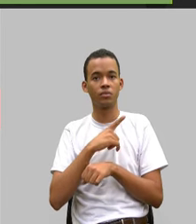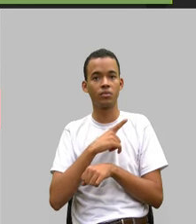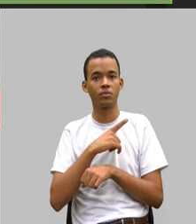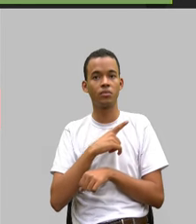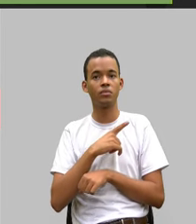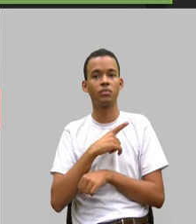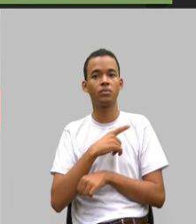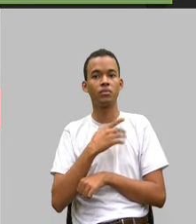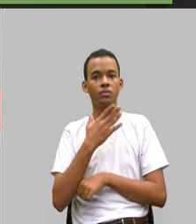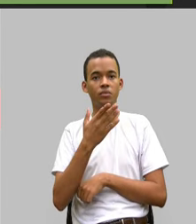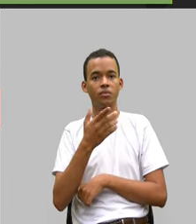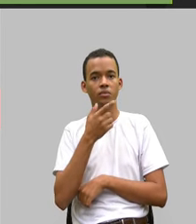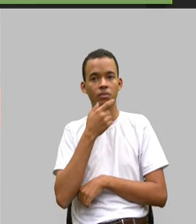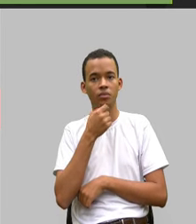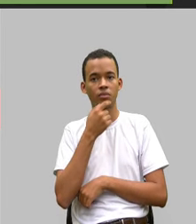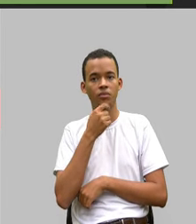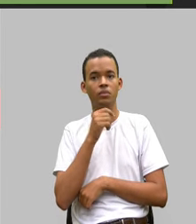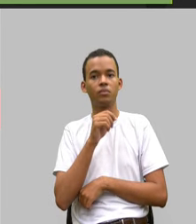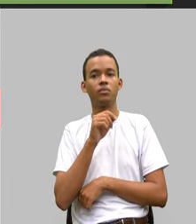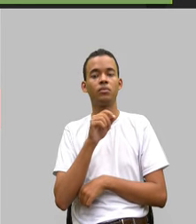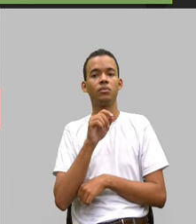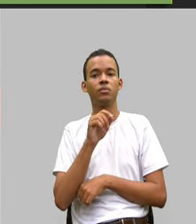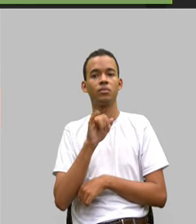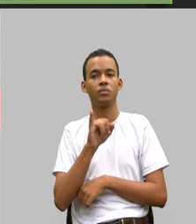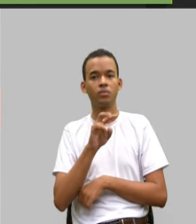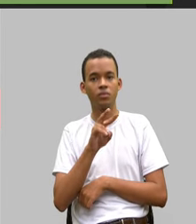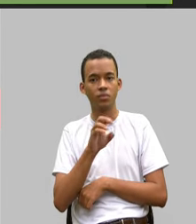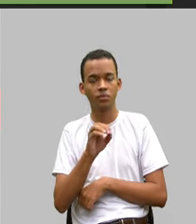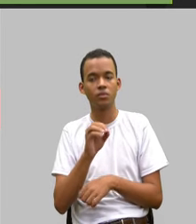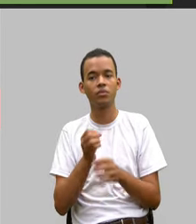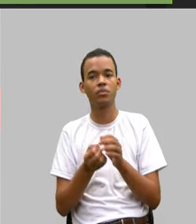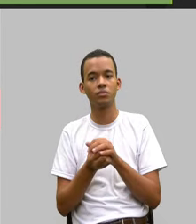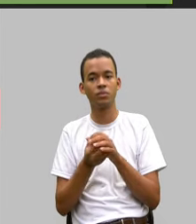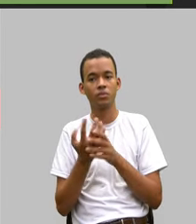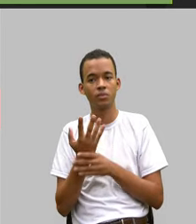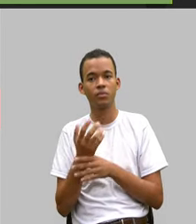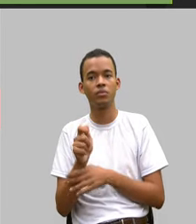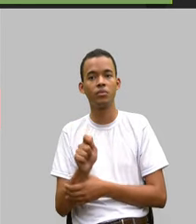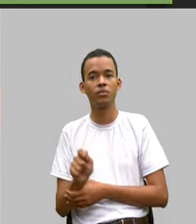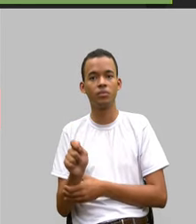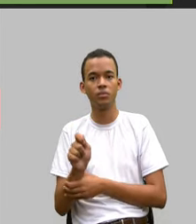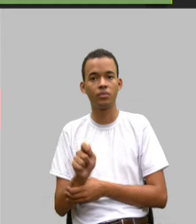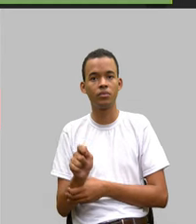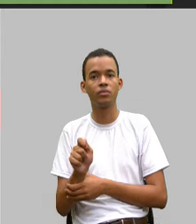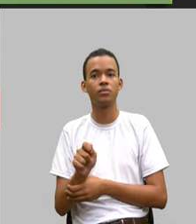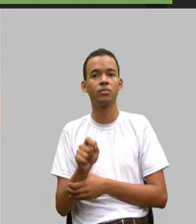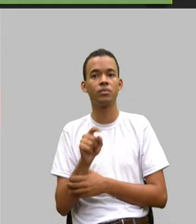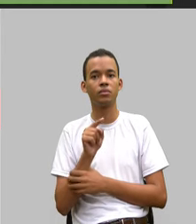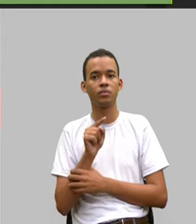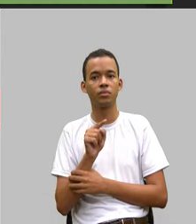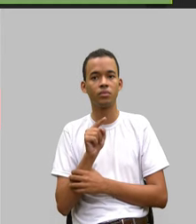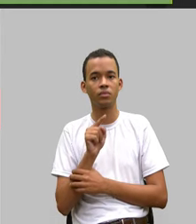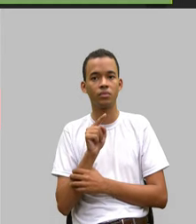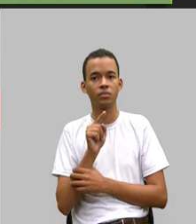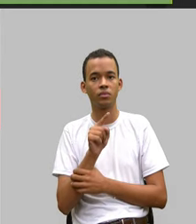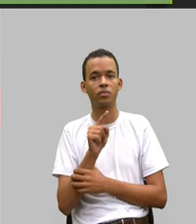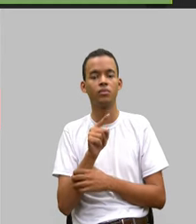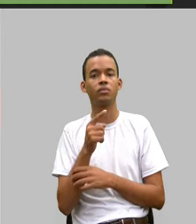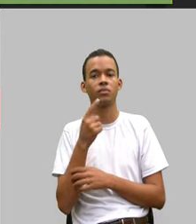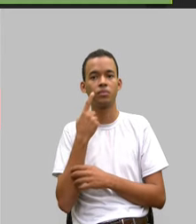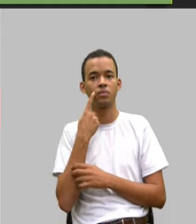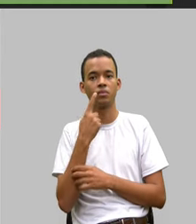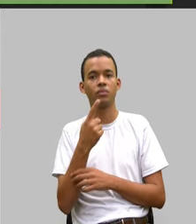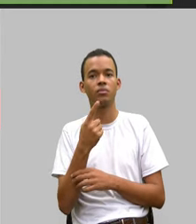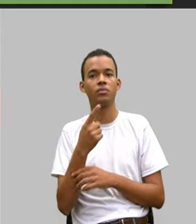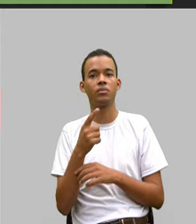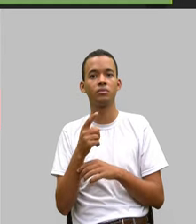né eles até criaram uma associação curando Ivo eh é um paciente o vídeo anterior mostra toda a questão